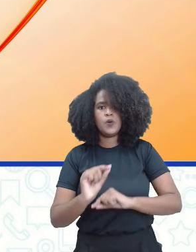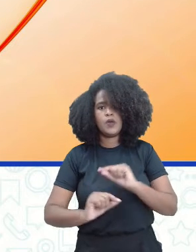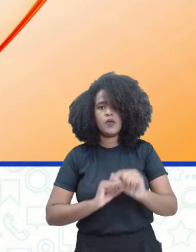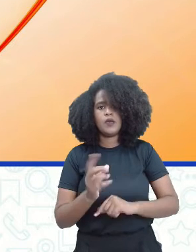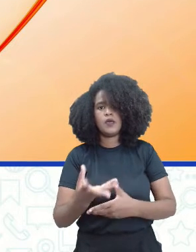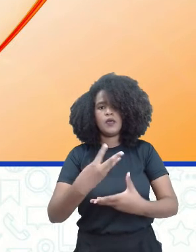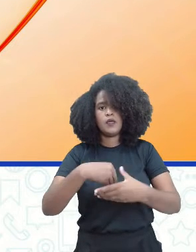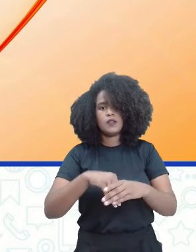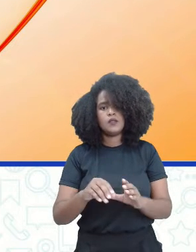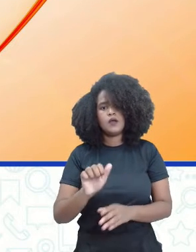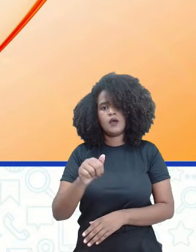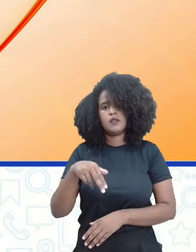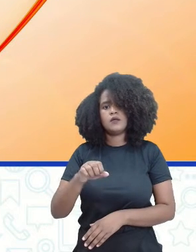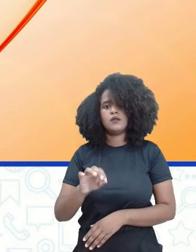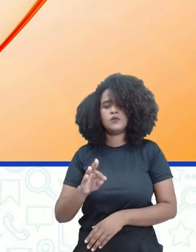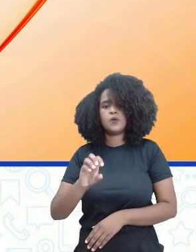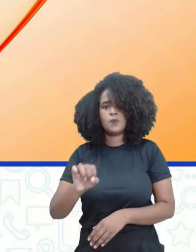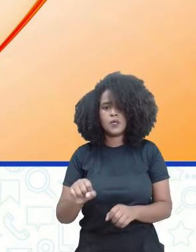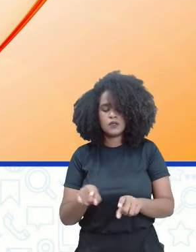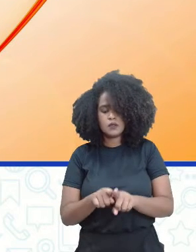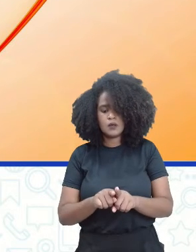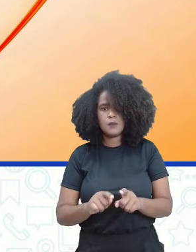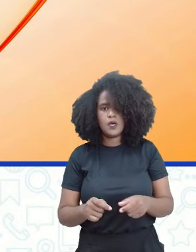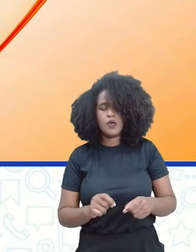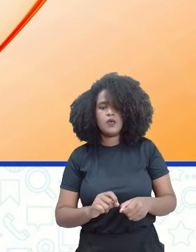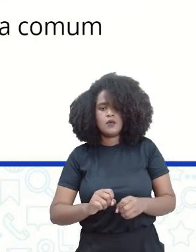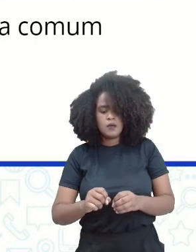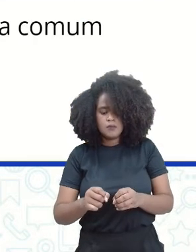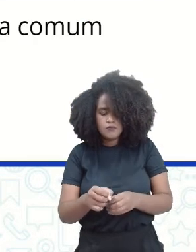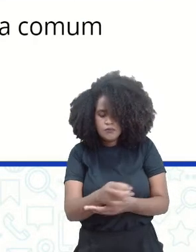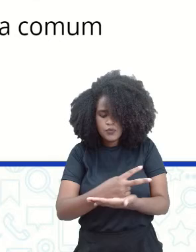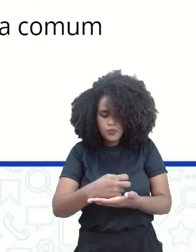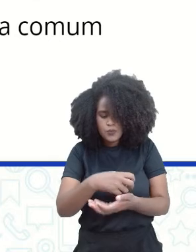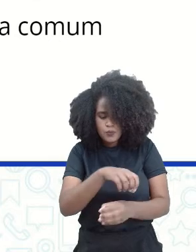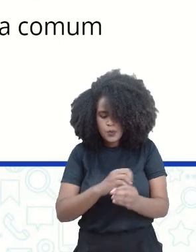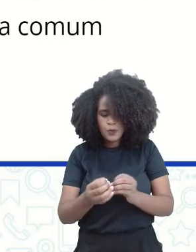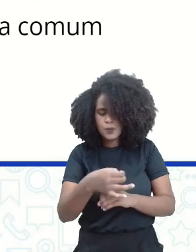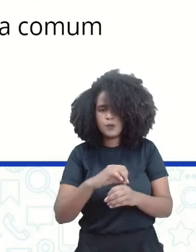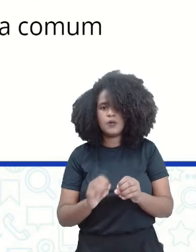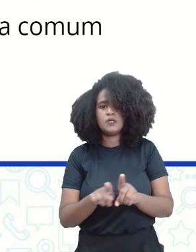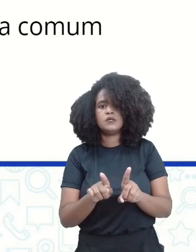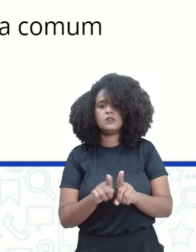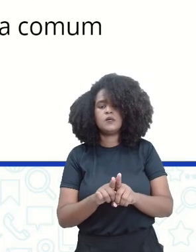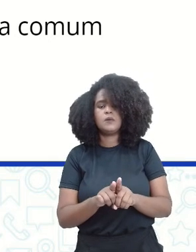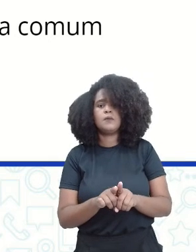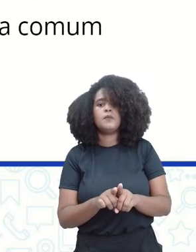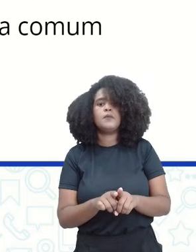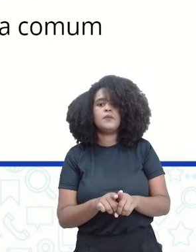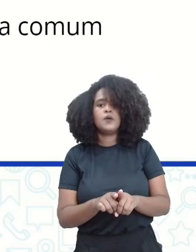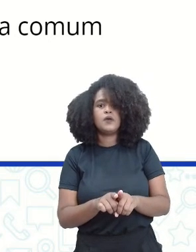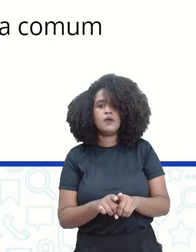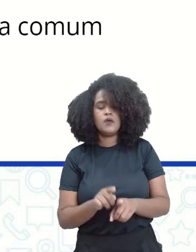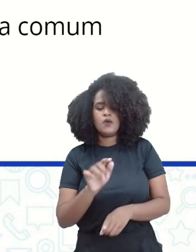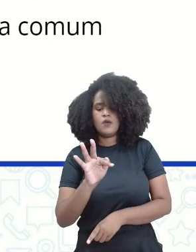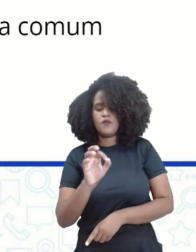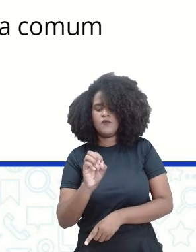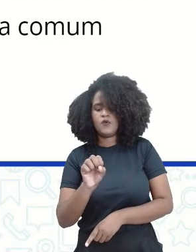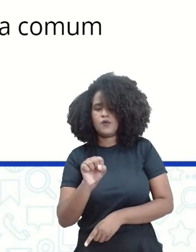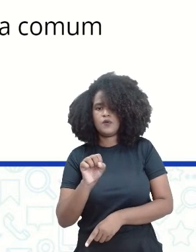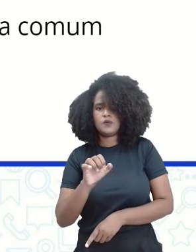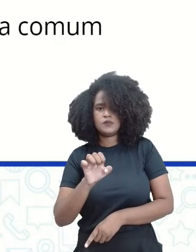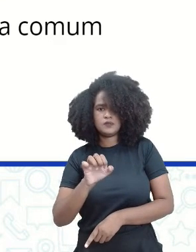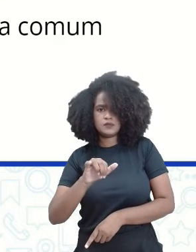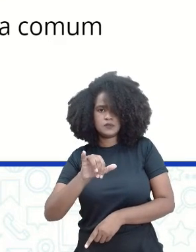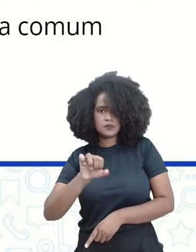e embriologia, a biologia molecular e os fósseis. Vamos lá. Então, primeiro, anatomia e embriologia. Esses